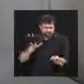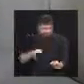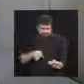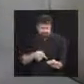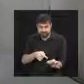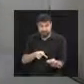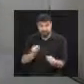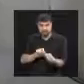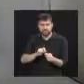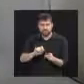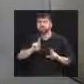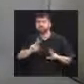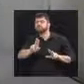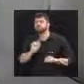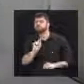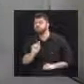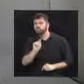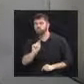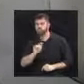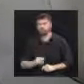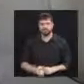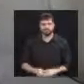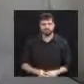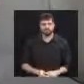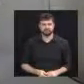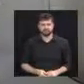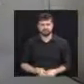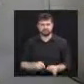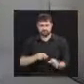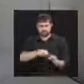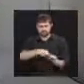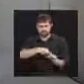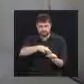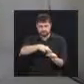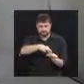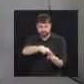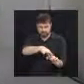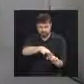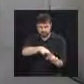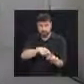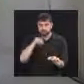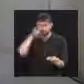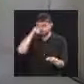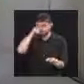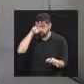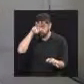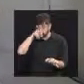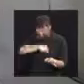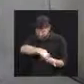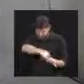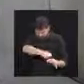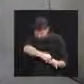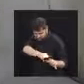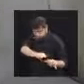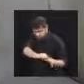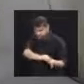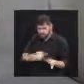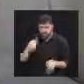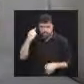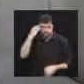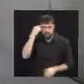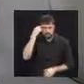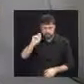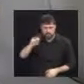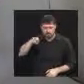O que eu fiz aqui de diferente? Ó, até aumentei a força. Agora eu quero que você pense na